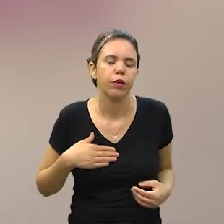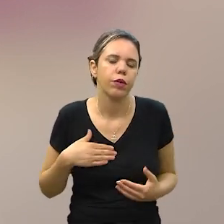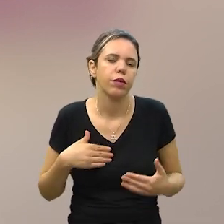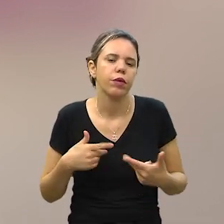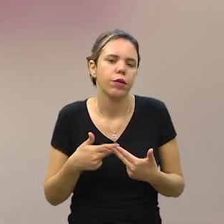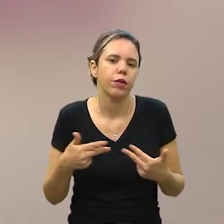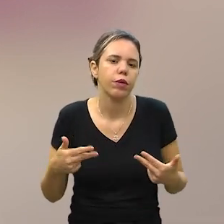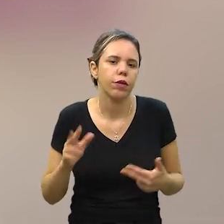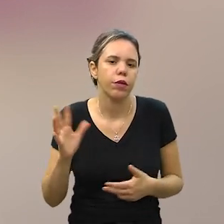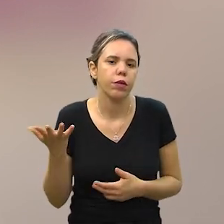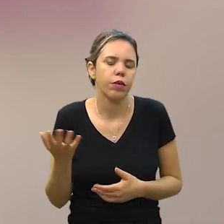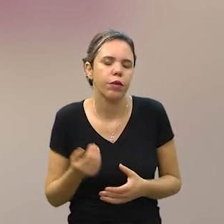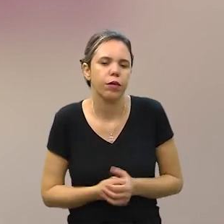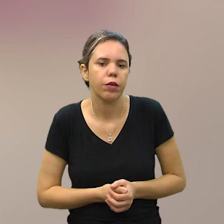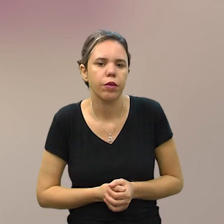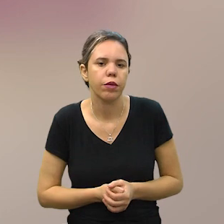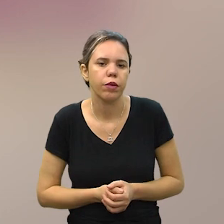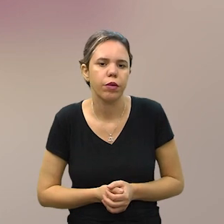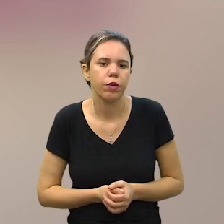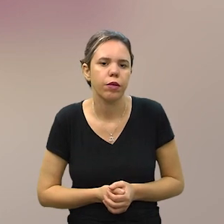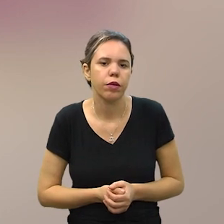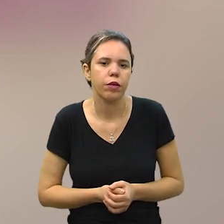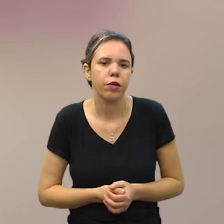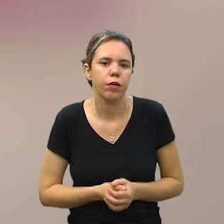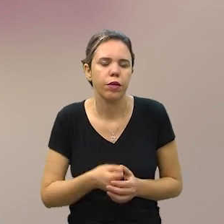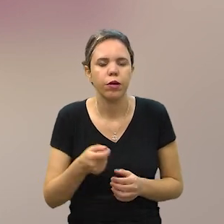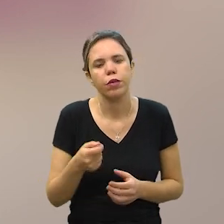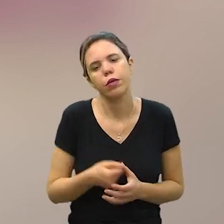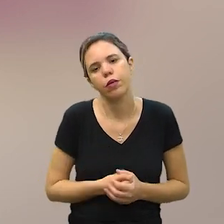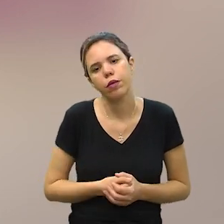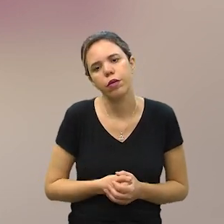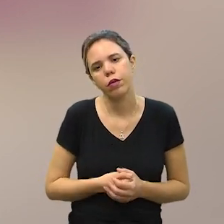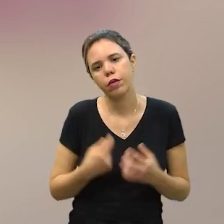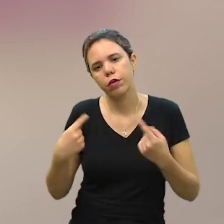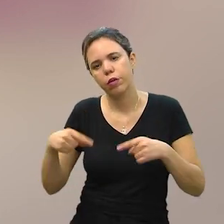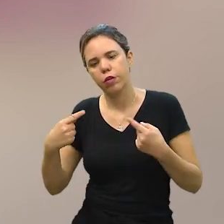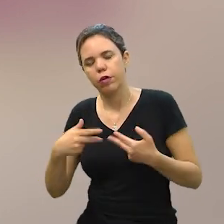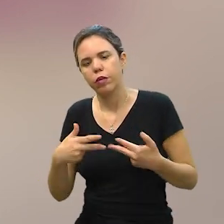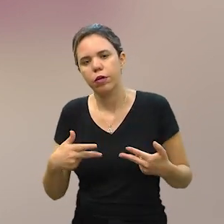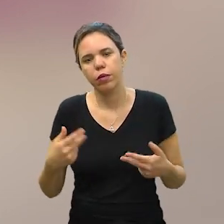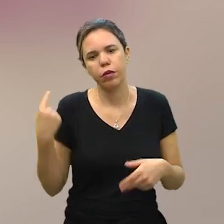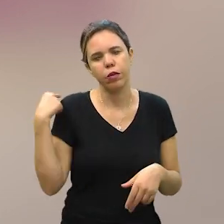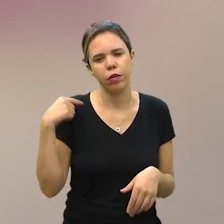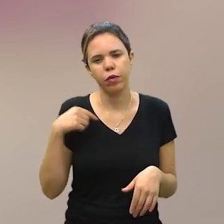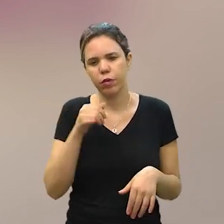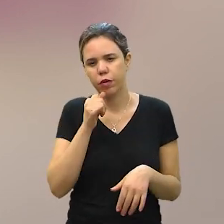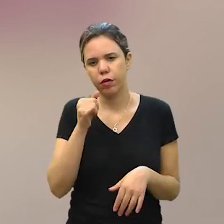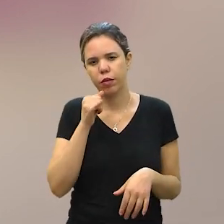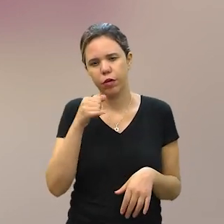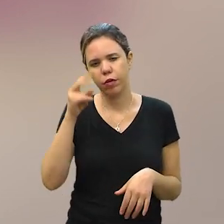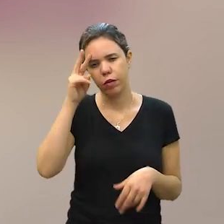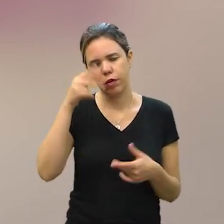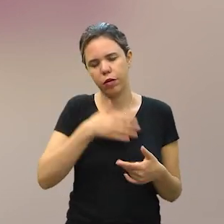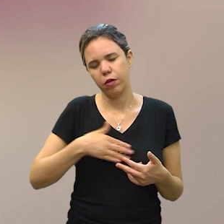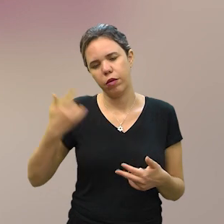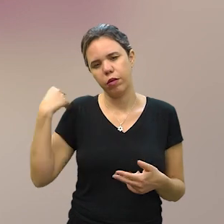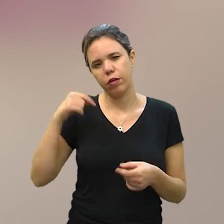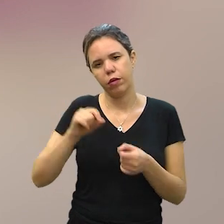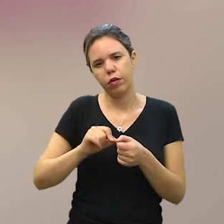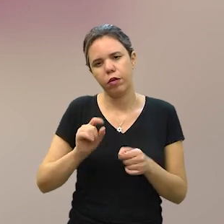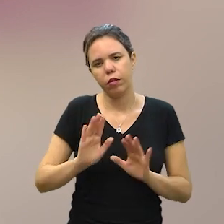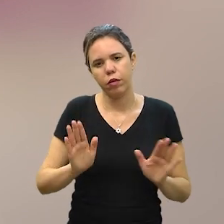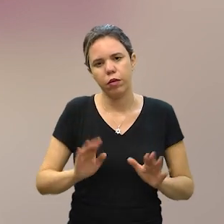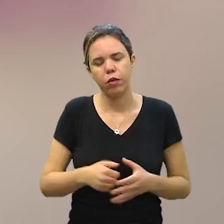um hobby, de repente, né, investir aí numa música, algo que estava guardado, um hobby que há muito